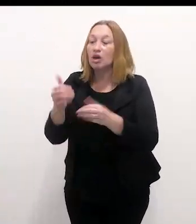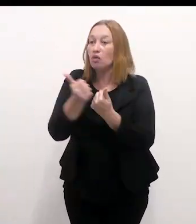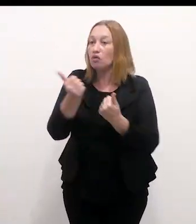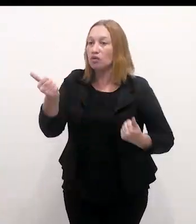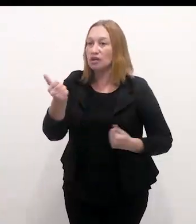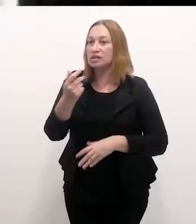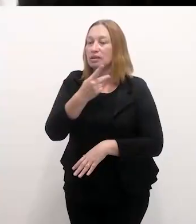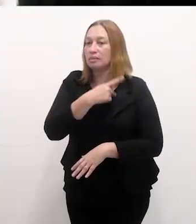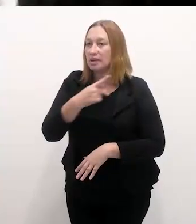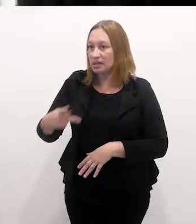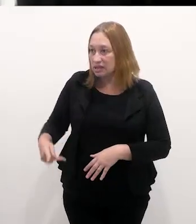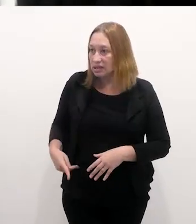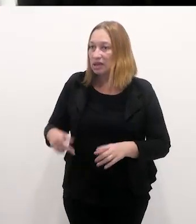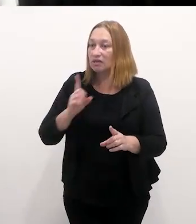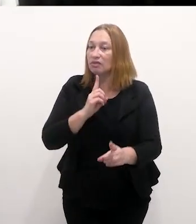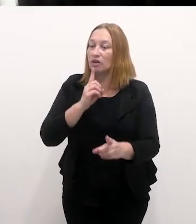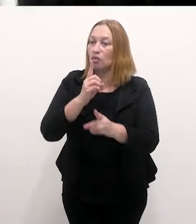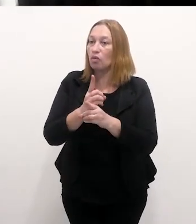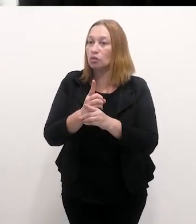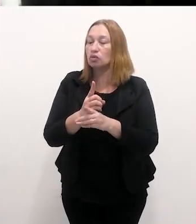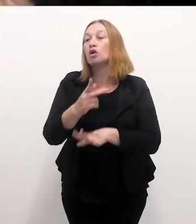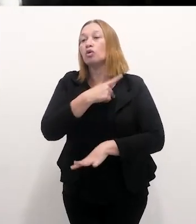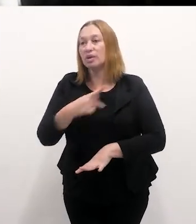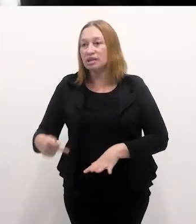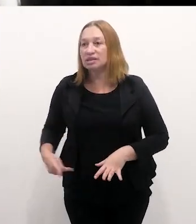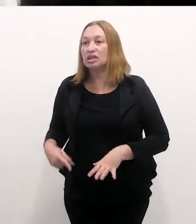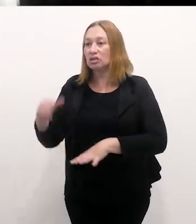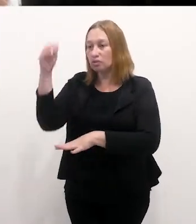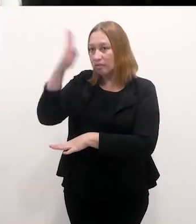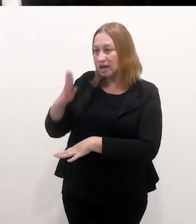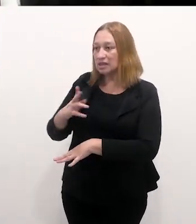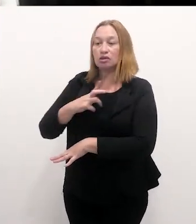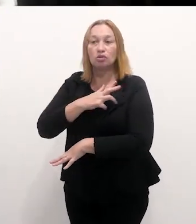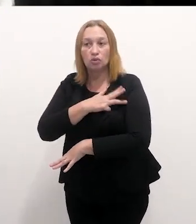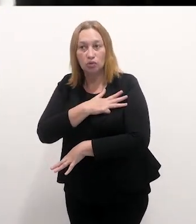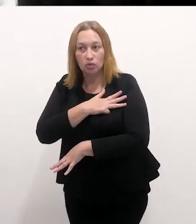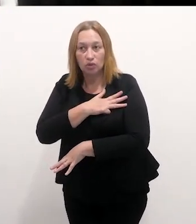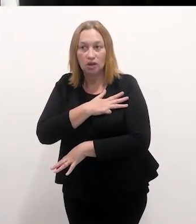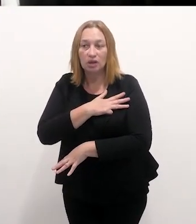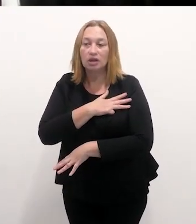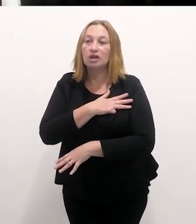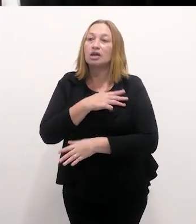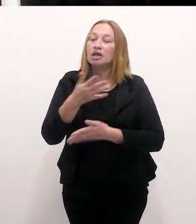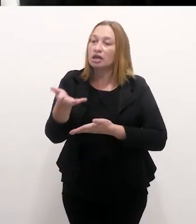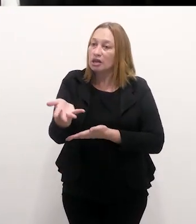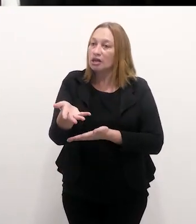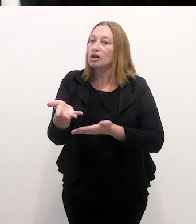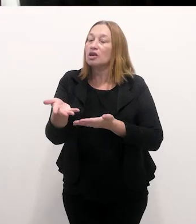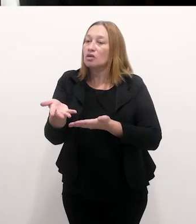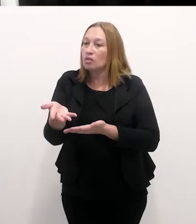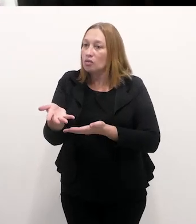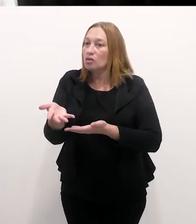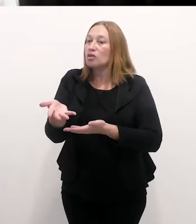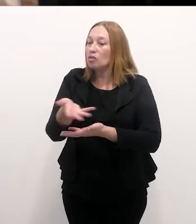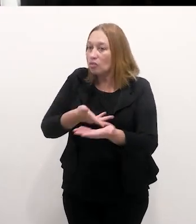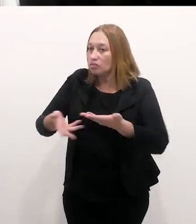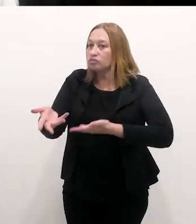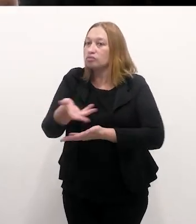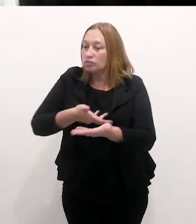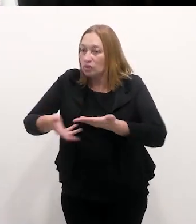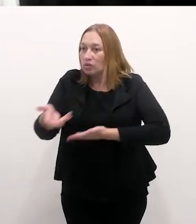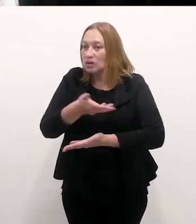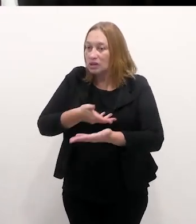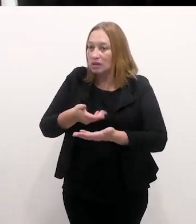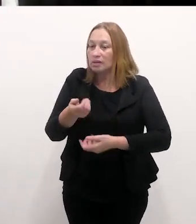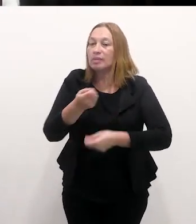Giorgia Meloni, que fez encontros com o presidente Lula, os ministros, e falaram também da cooperação econômica, para intensificar